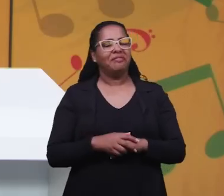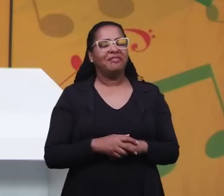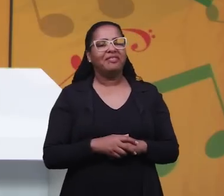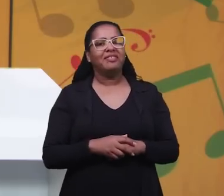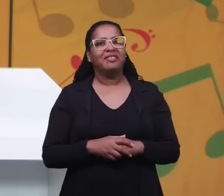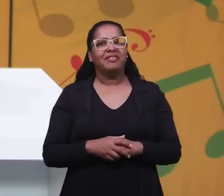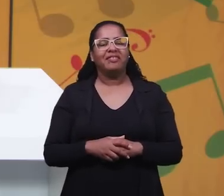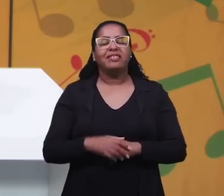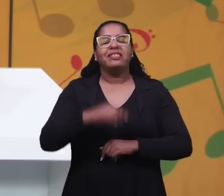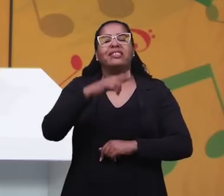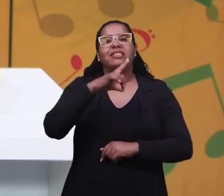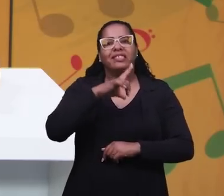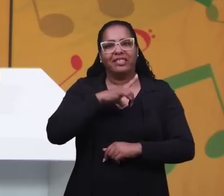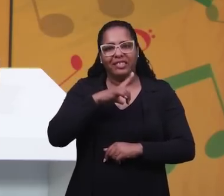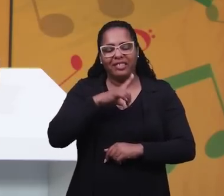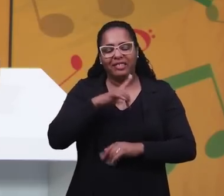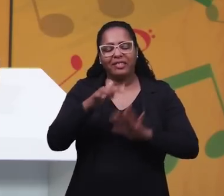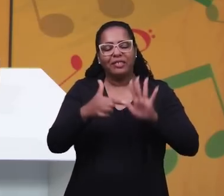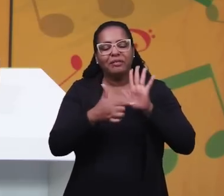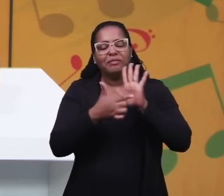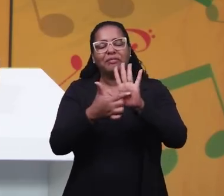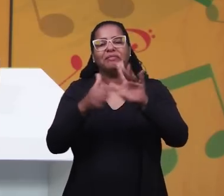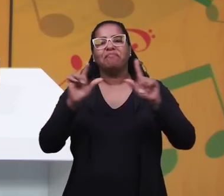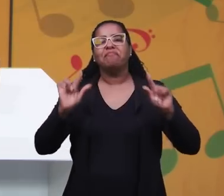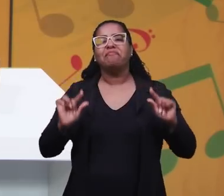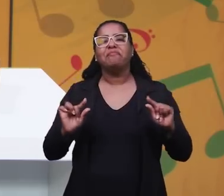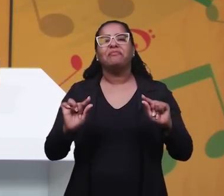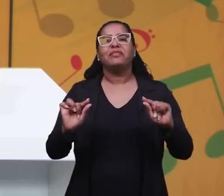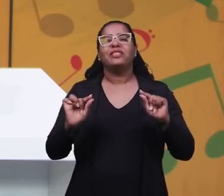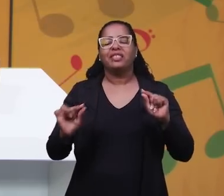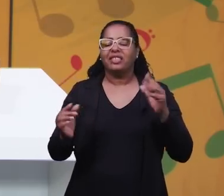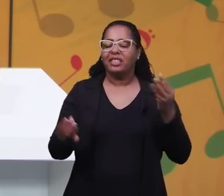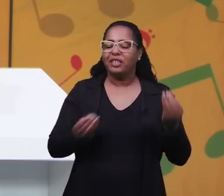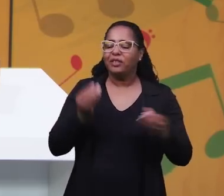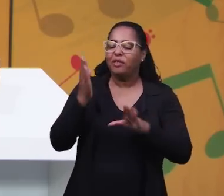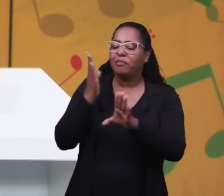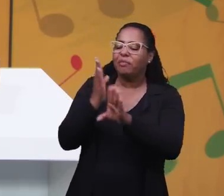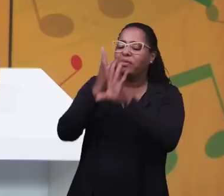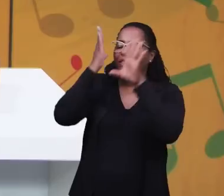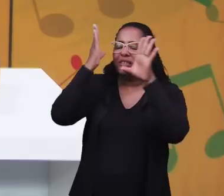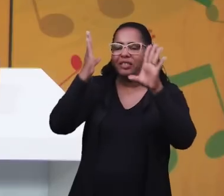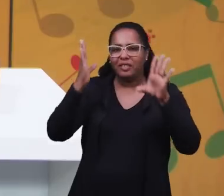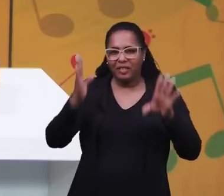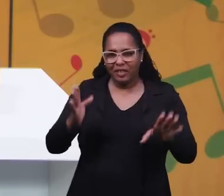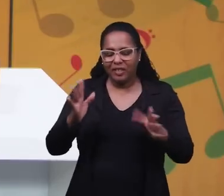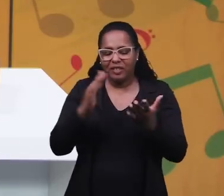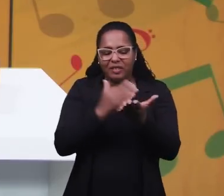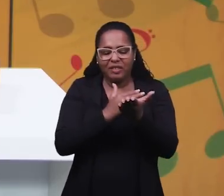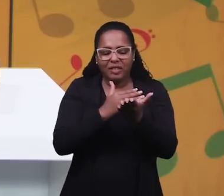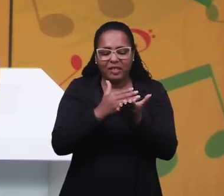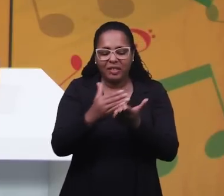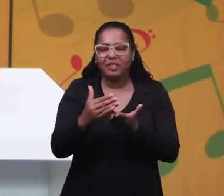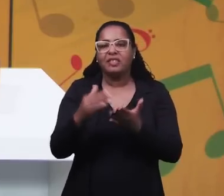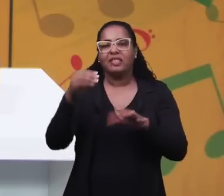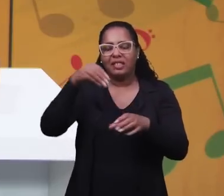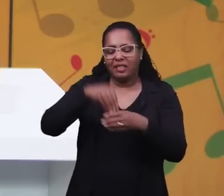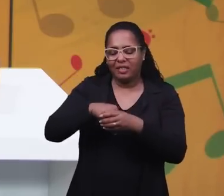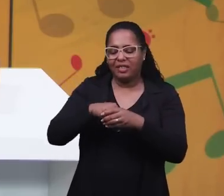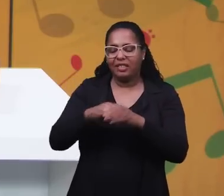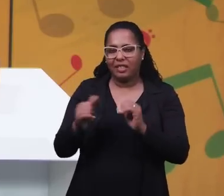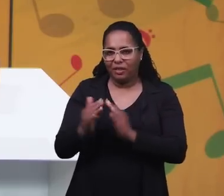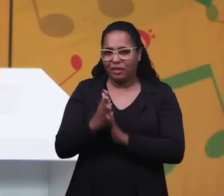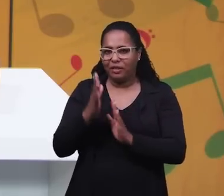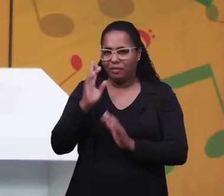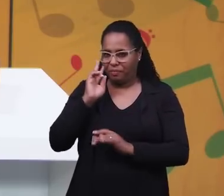E aqui está nos falando sobre como identificar as introduções nos